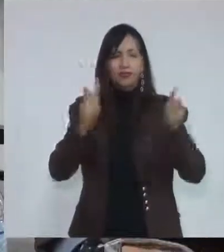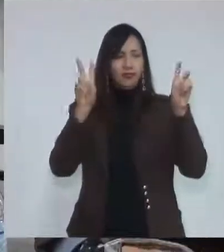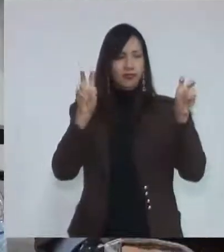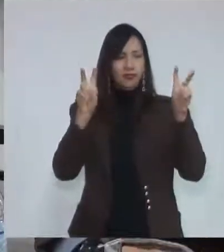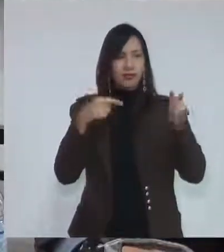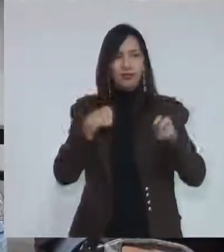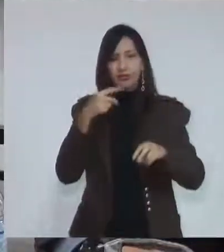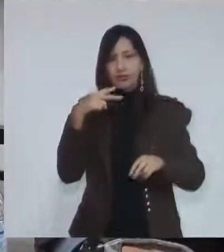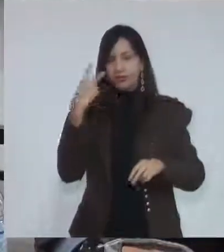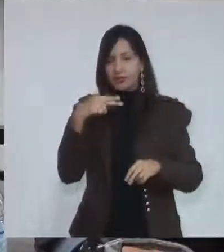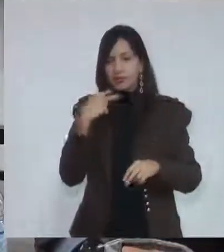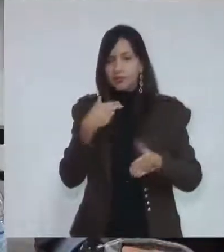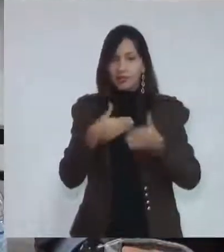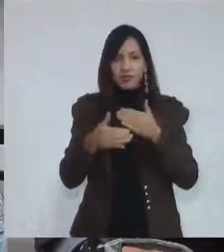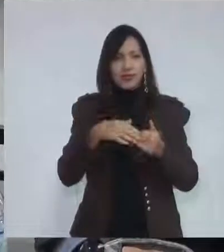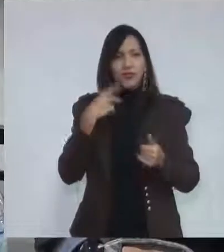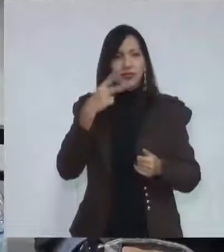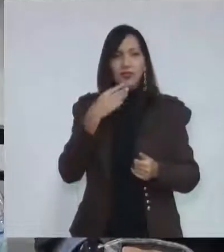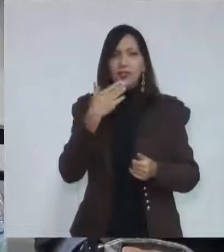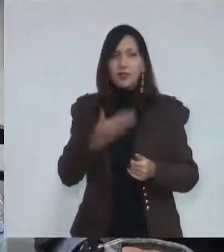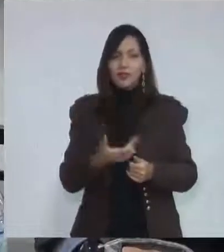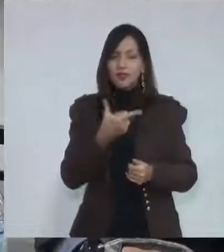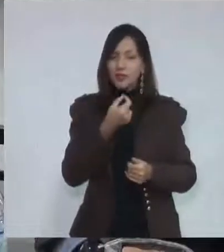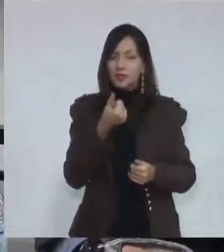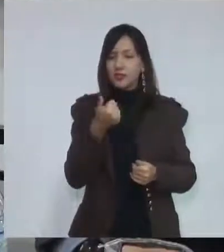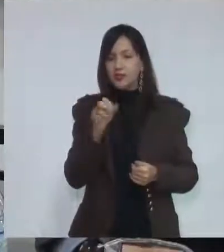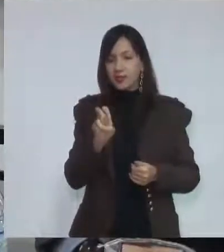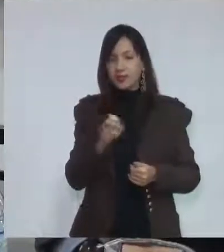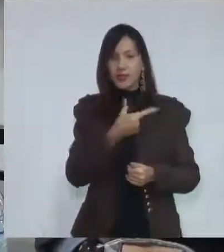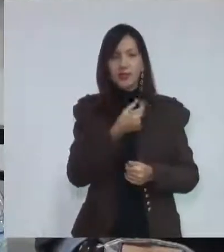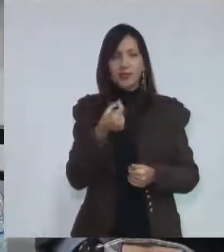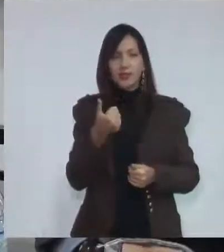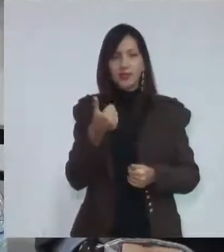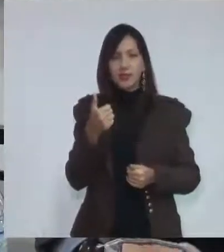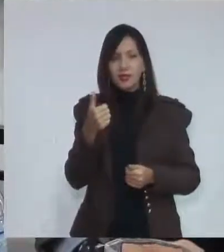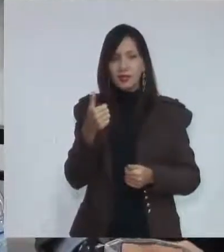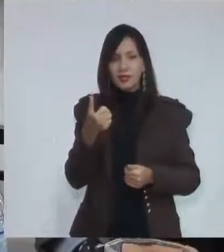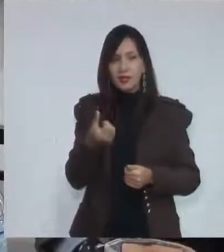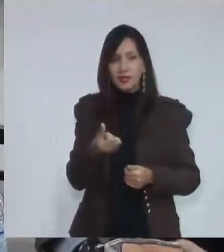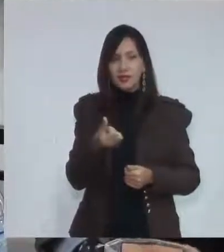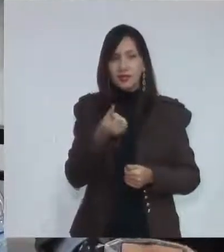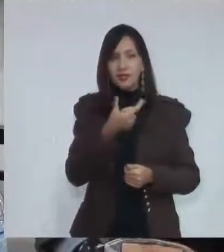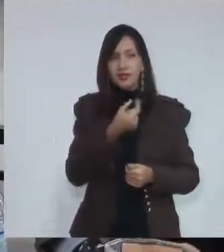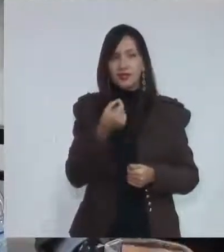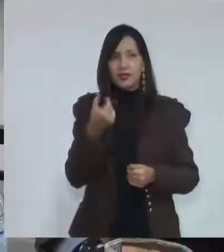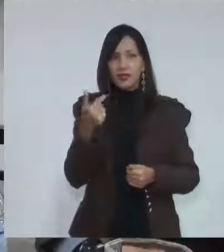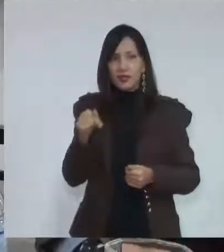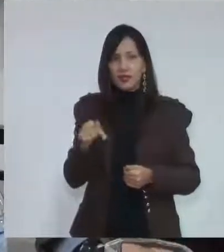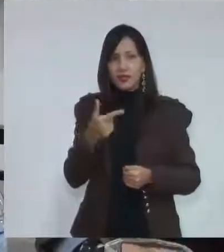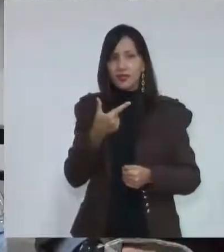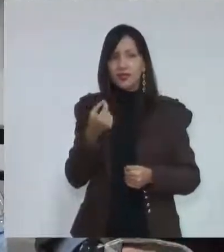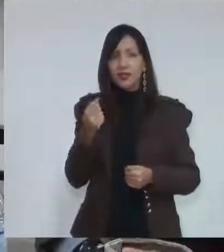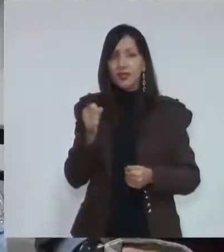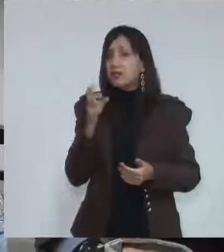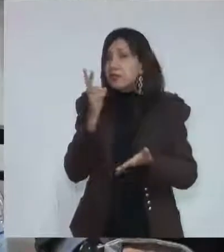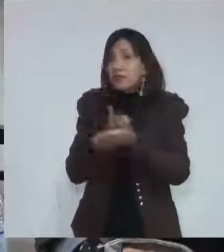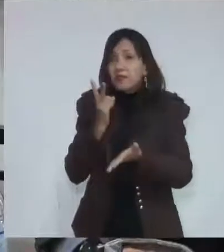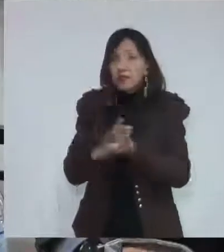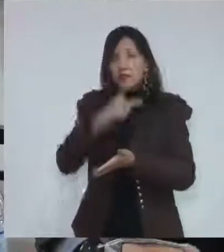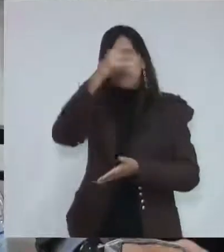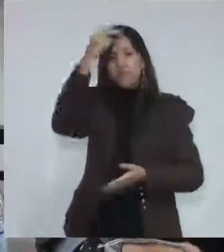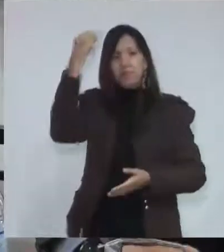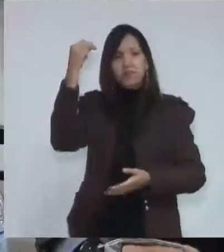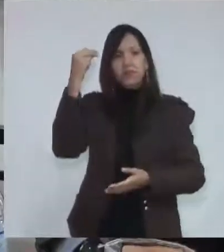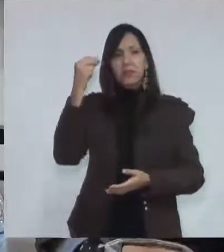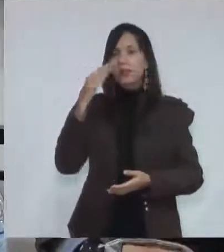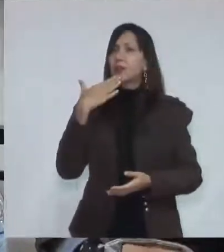que o vereador e qualquer vereador peça. 2015, 2016, 2017, 2018. É o mesmo prefeito. Não dá nem para